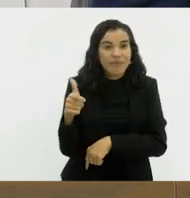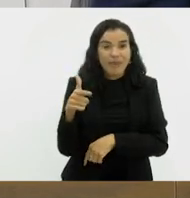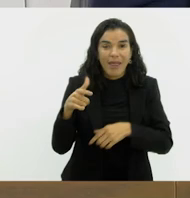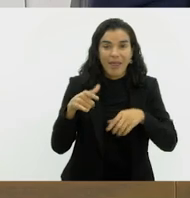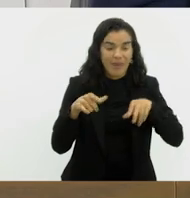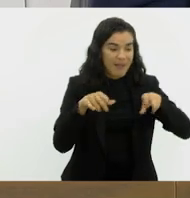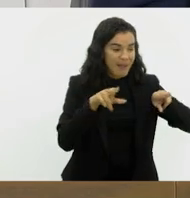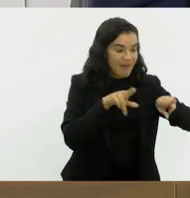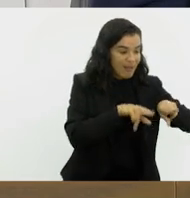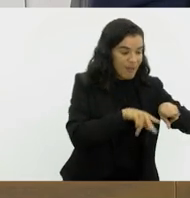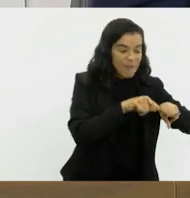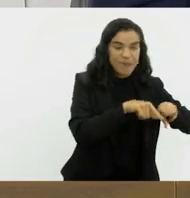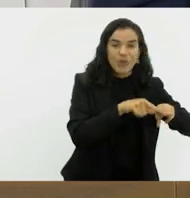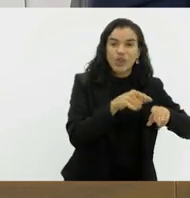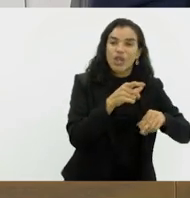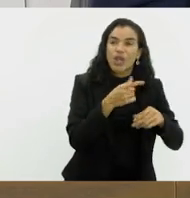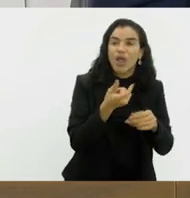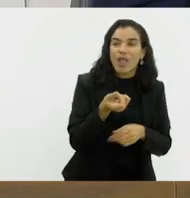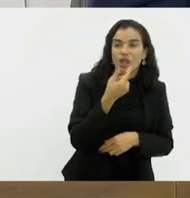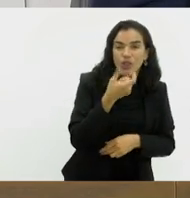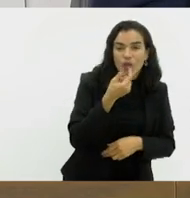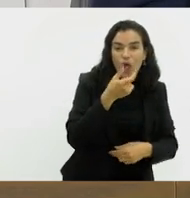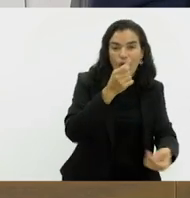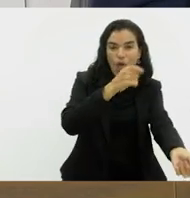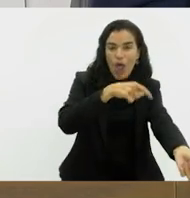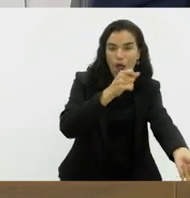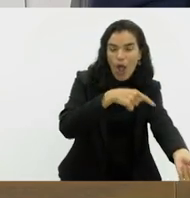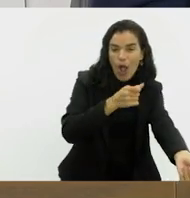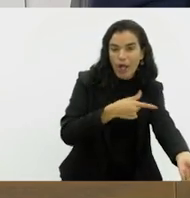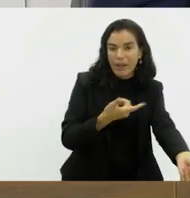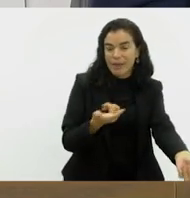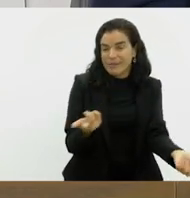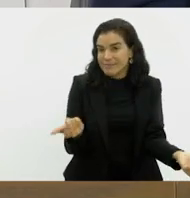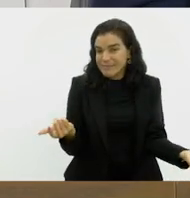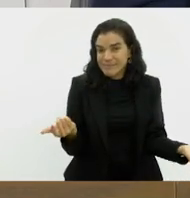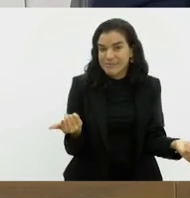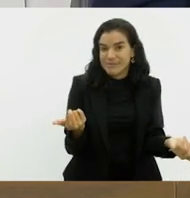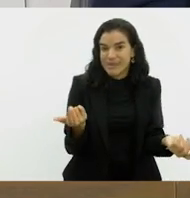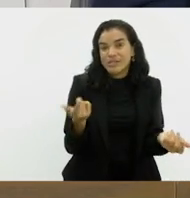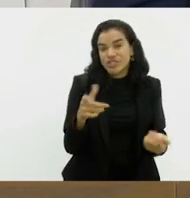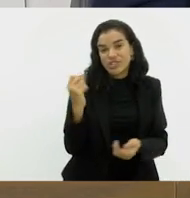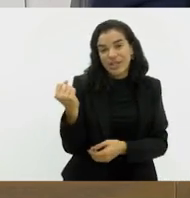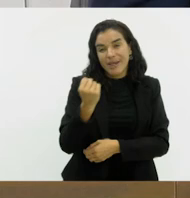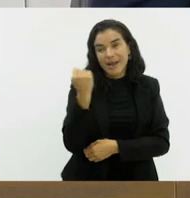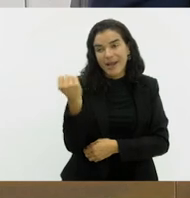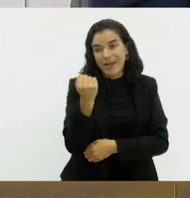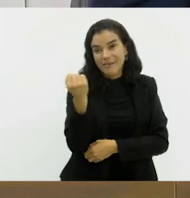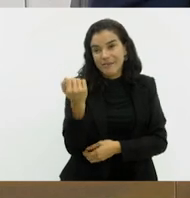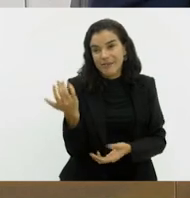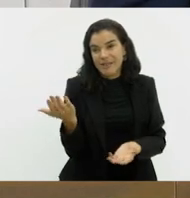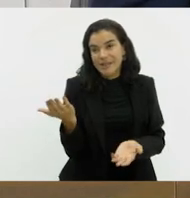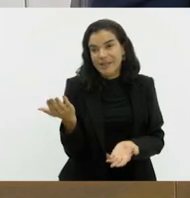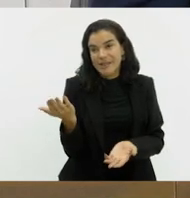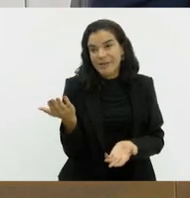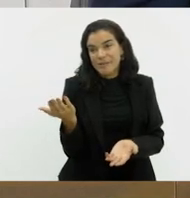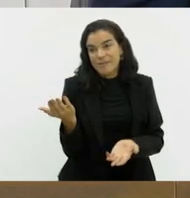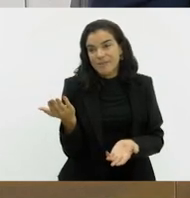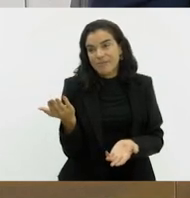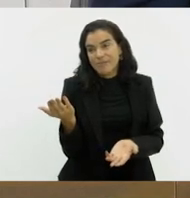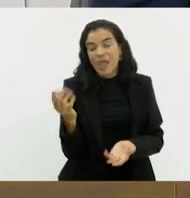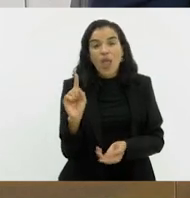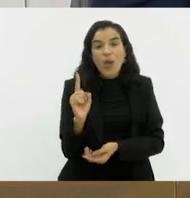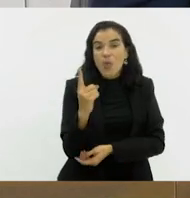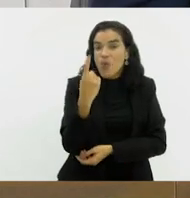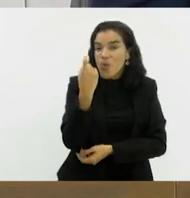separação entre droga resistente, não droga resistente e tal, o que já é um problema grave, né? É uma única